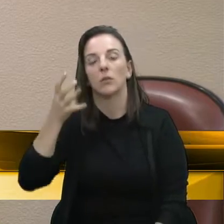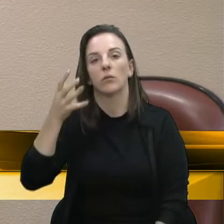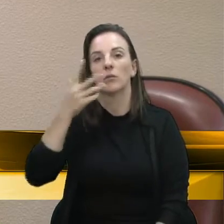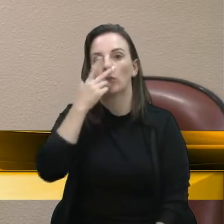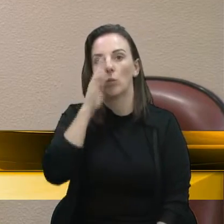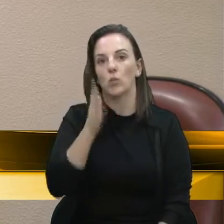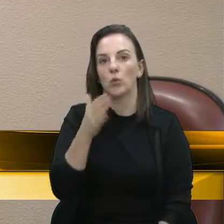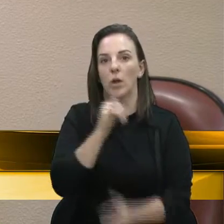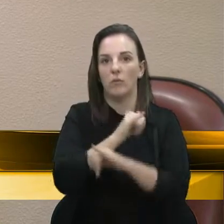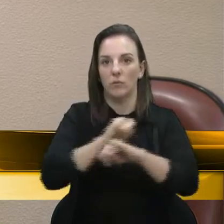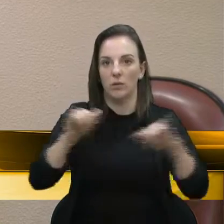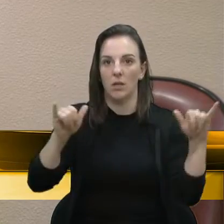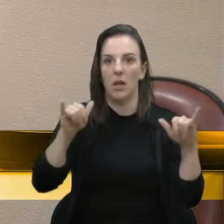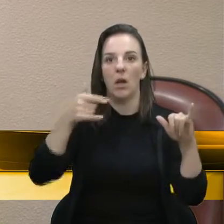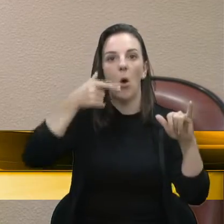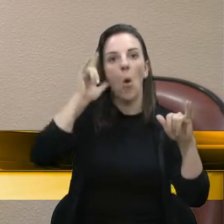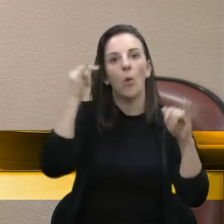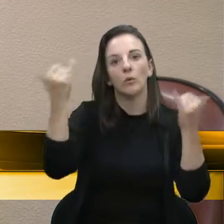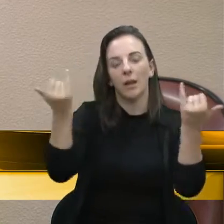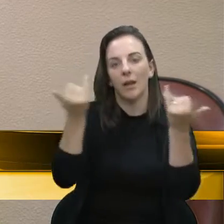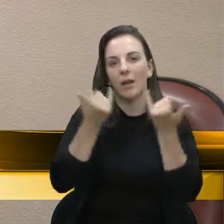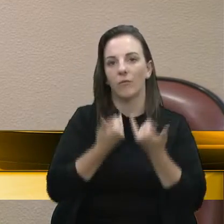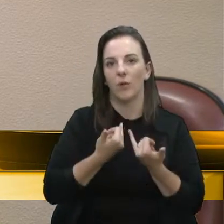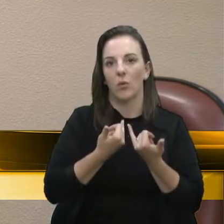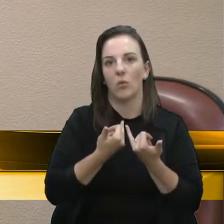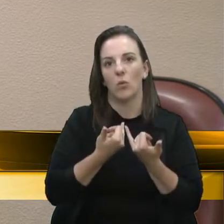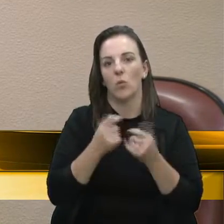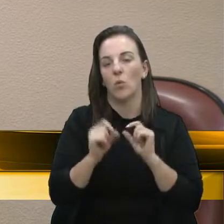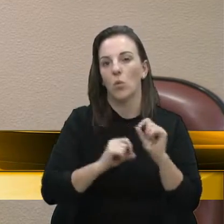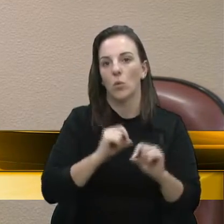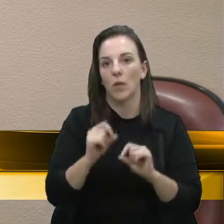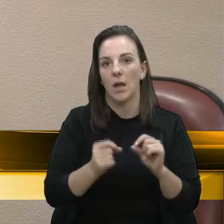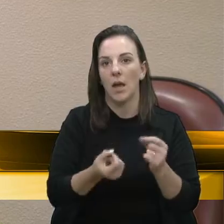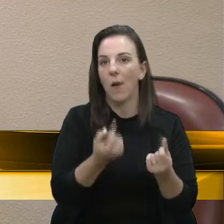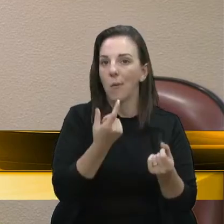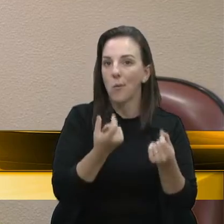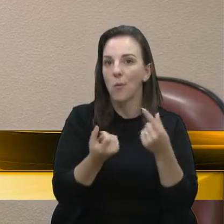partir de todas essas tentativas, algumas, né, já tiveram algumas